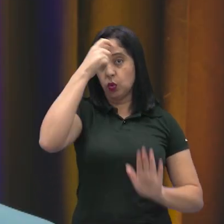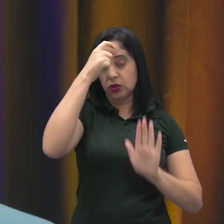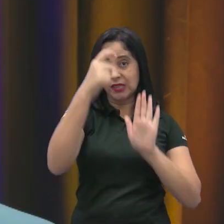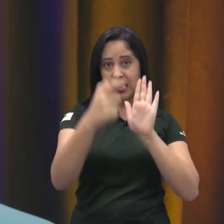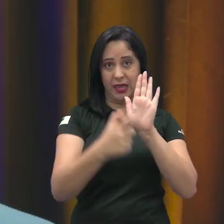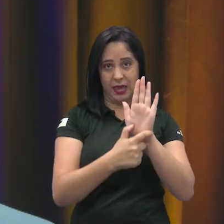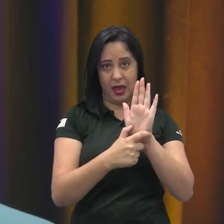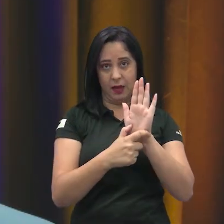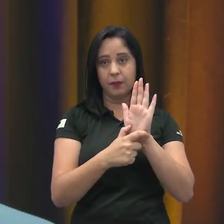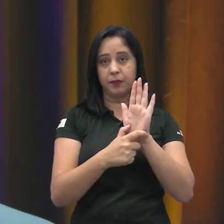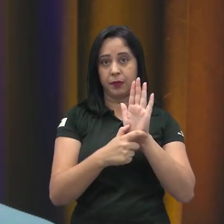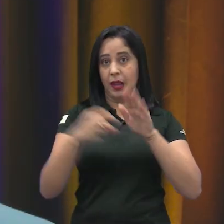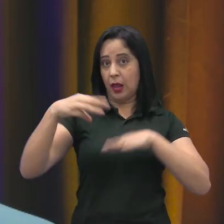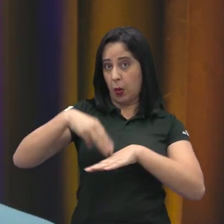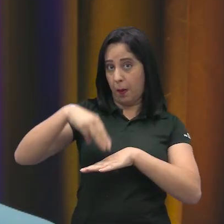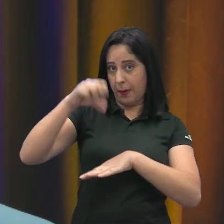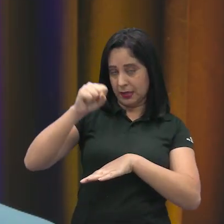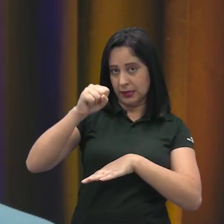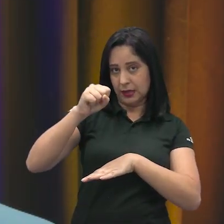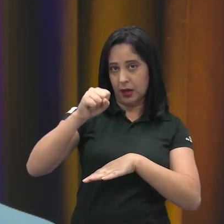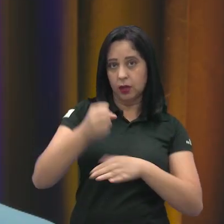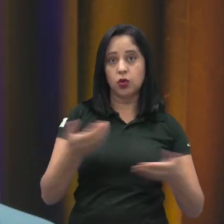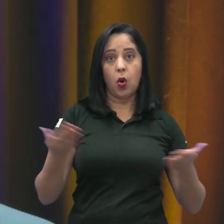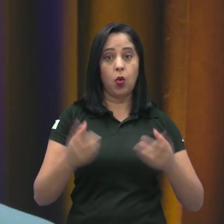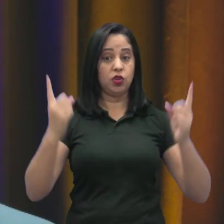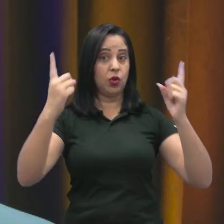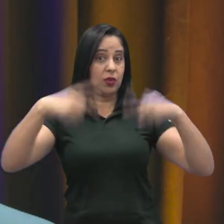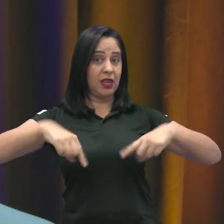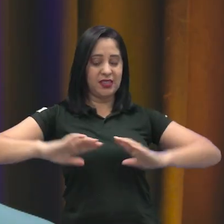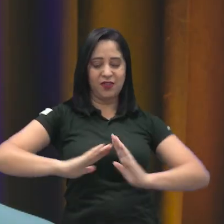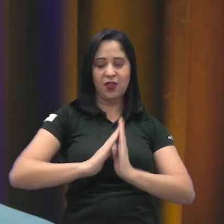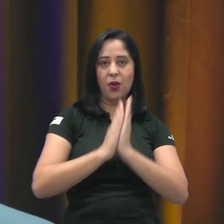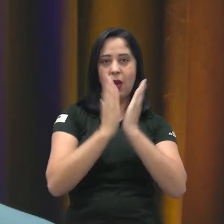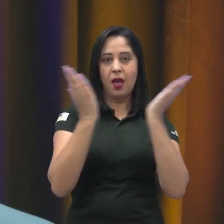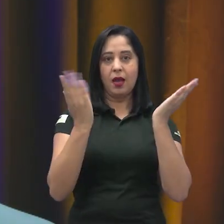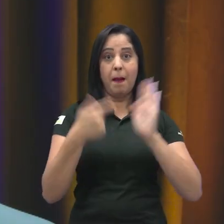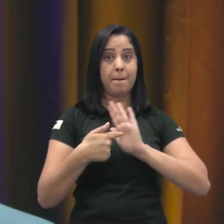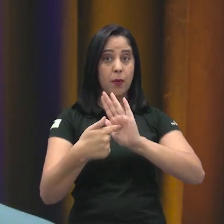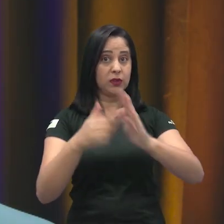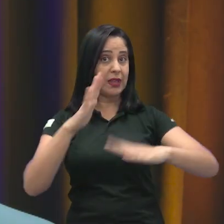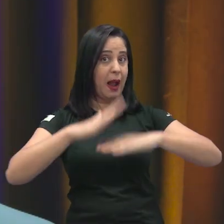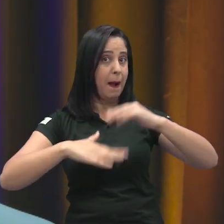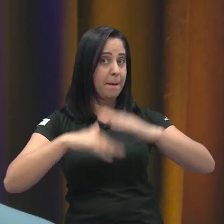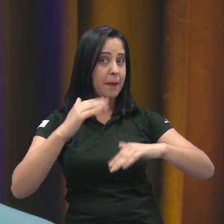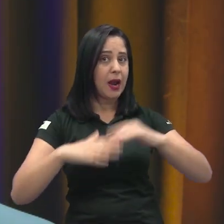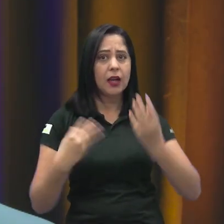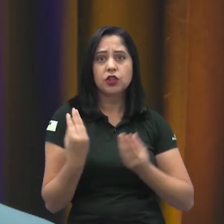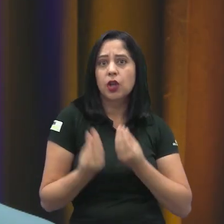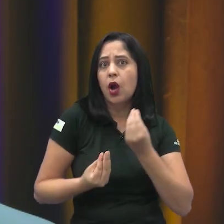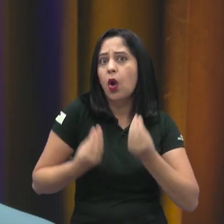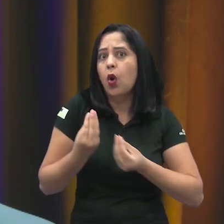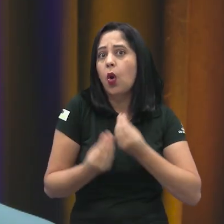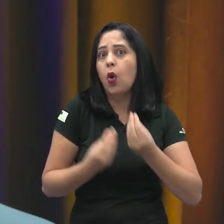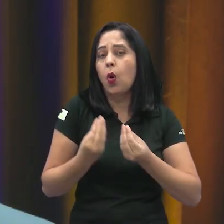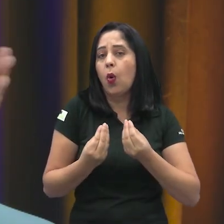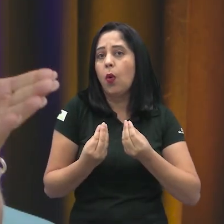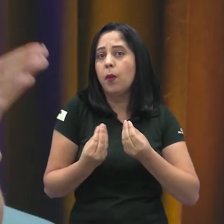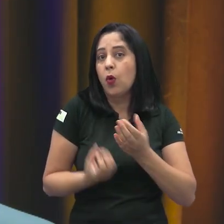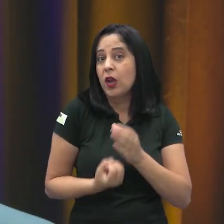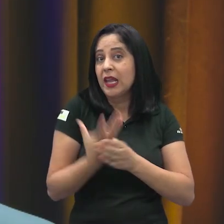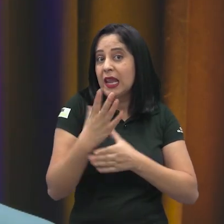seu mestrado. Hoje ele está aqui no Desafio Inspiração para nos mostrar na prática como construir uma